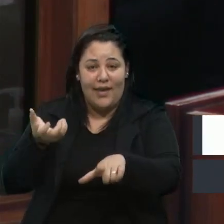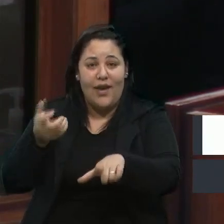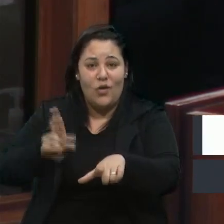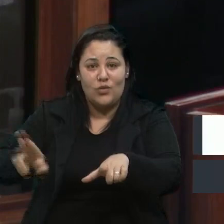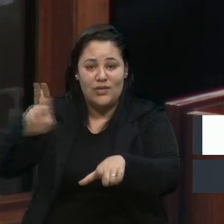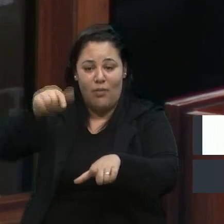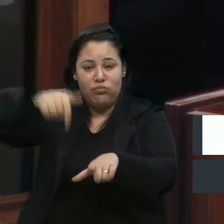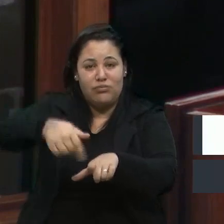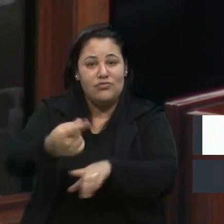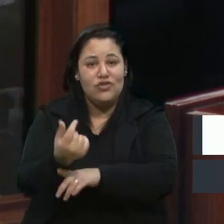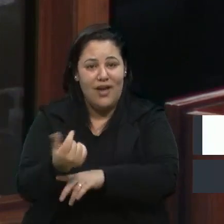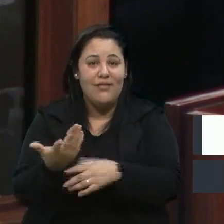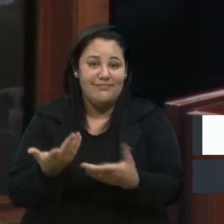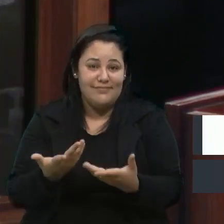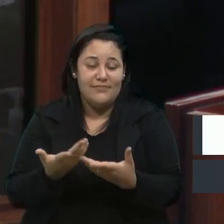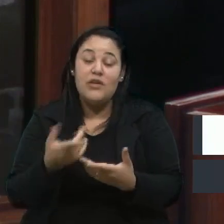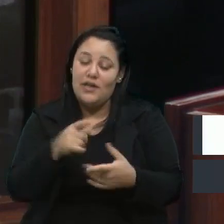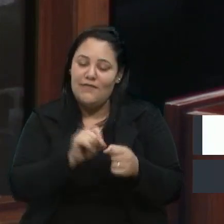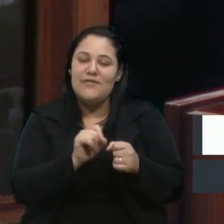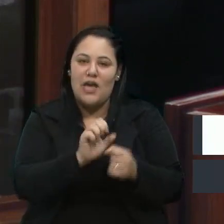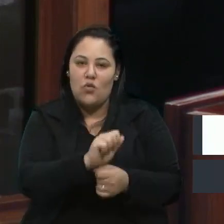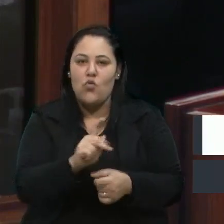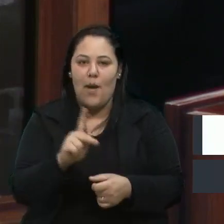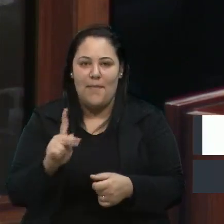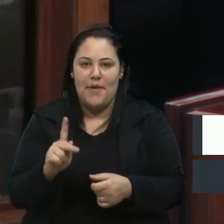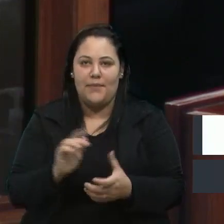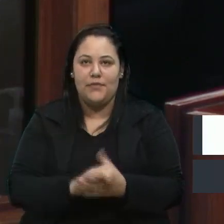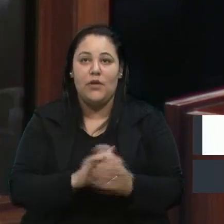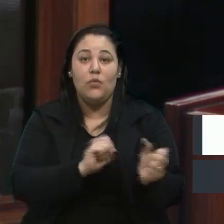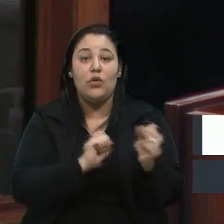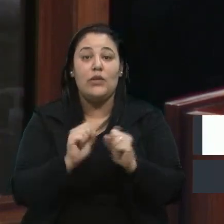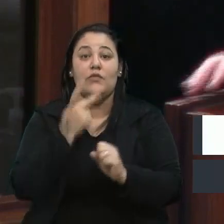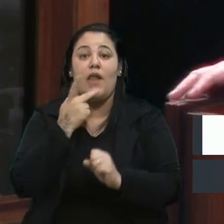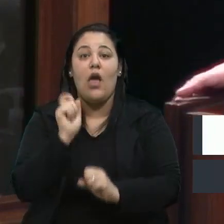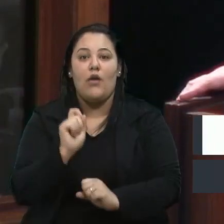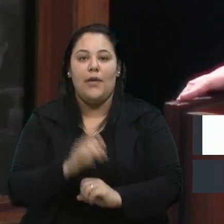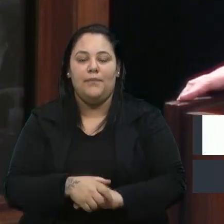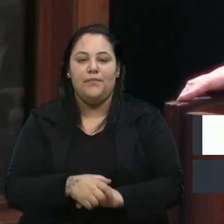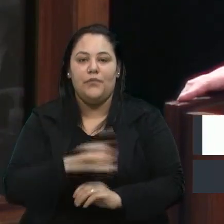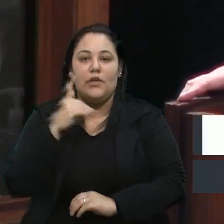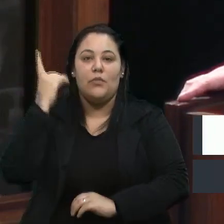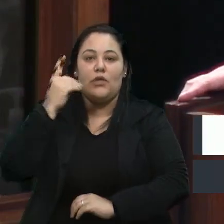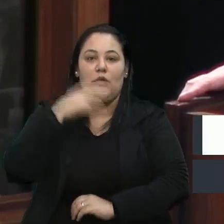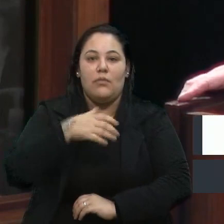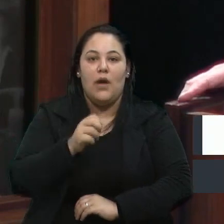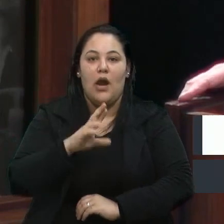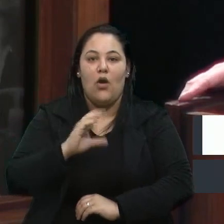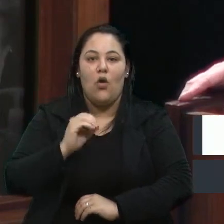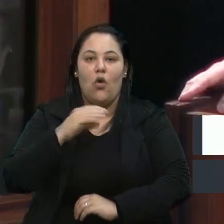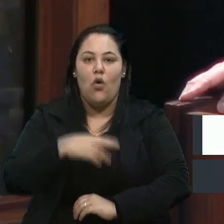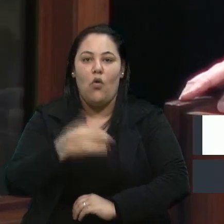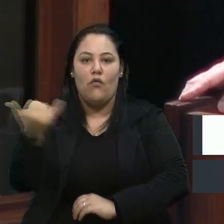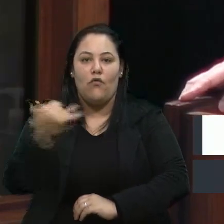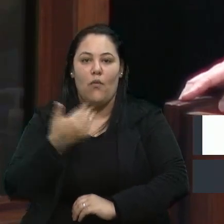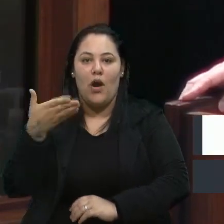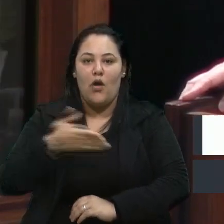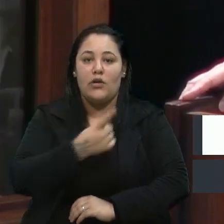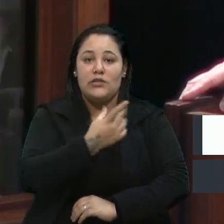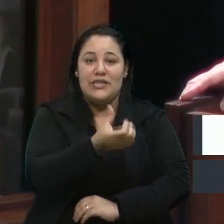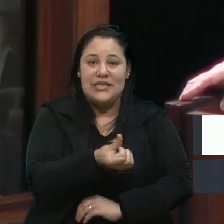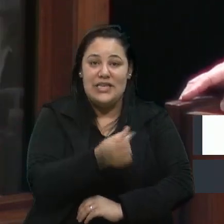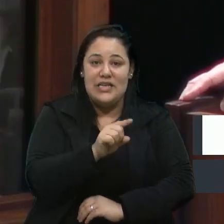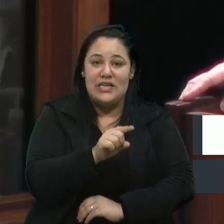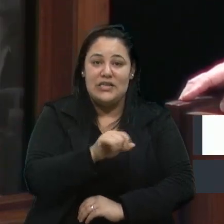dinheiro. Isso foi feito. Então, podemos dizer assim, ó, o deputado Marcon informou agora que foram 16 milhões e 50